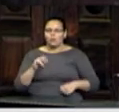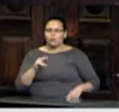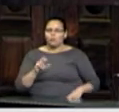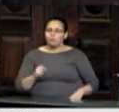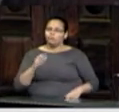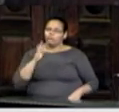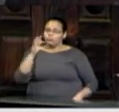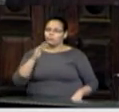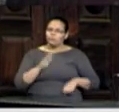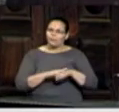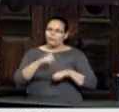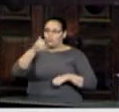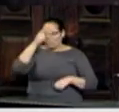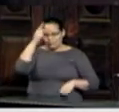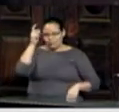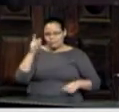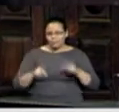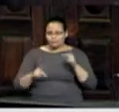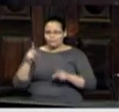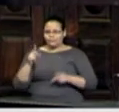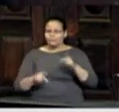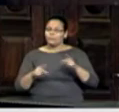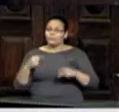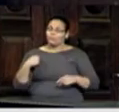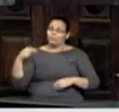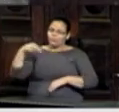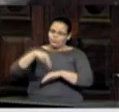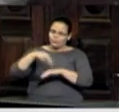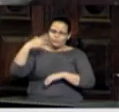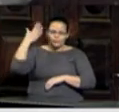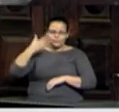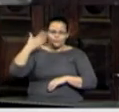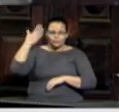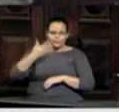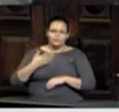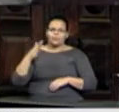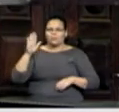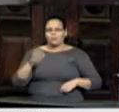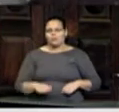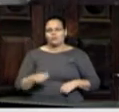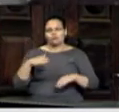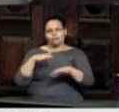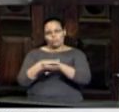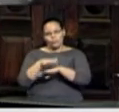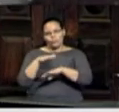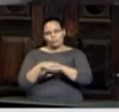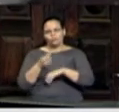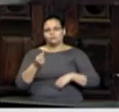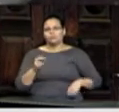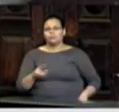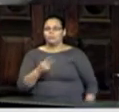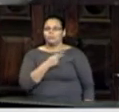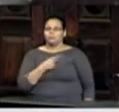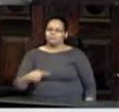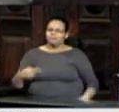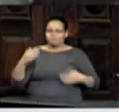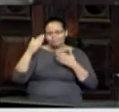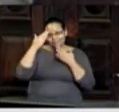sua gente. Era isso que me trouxe à tribuna nessa tarde e noite, senhor presidente. Agradeço a Vossa